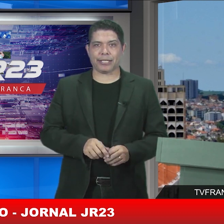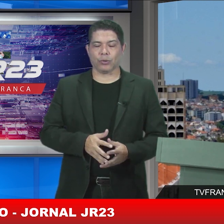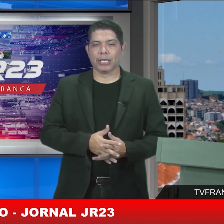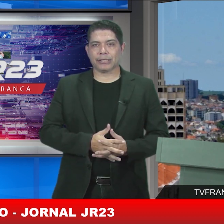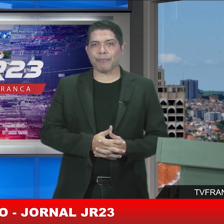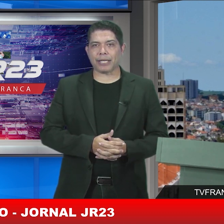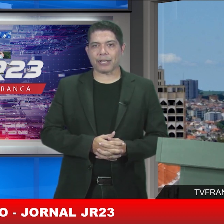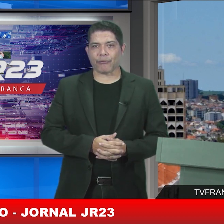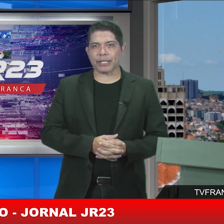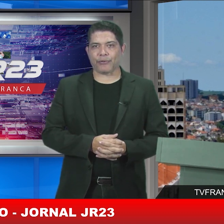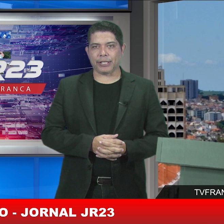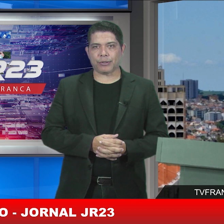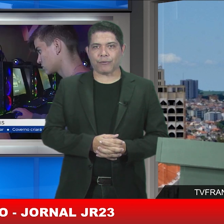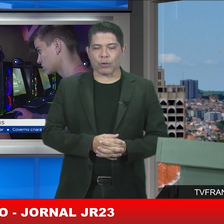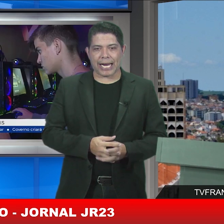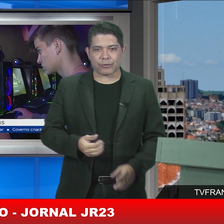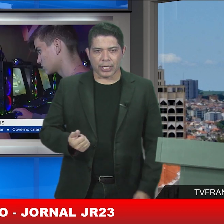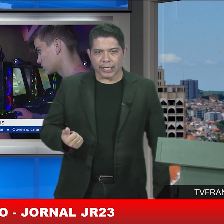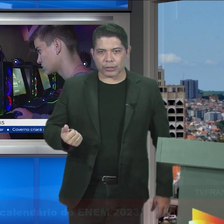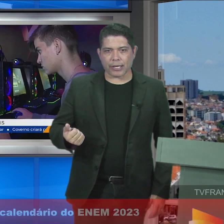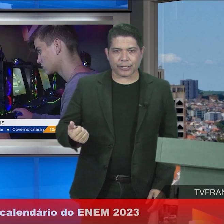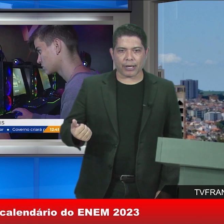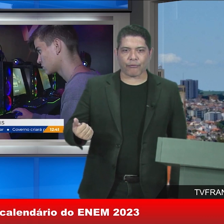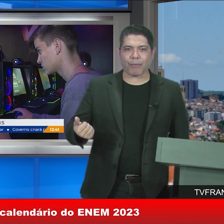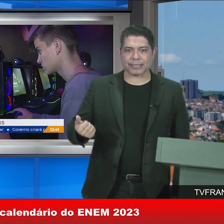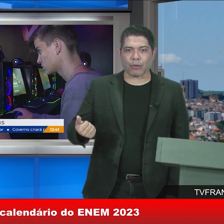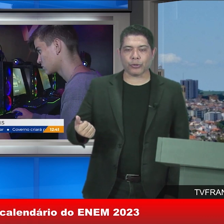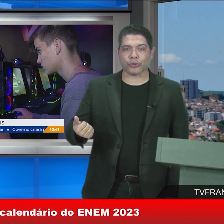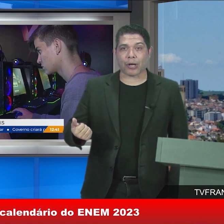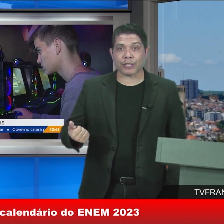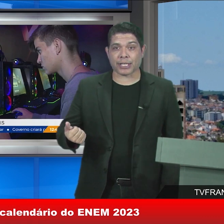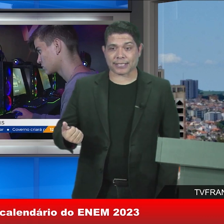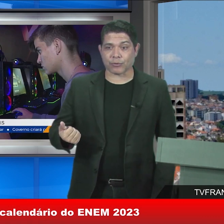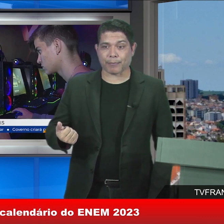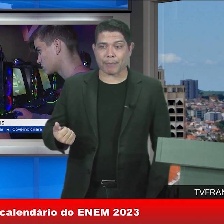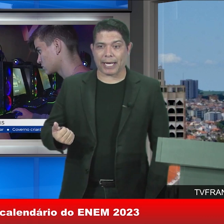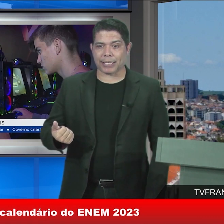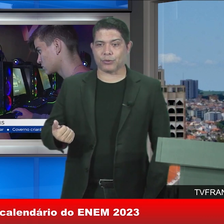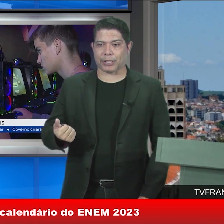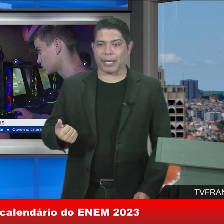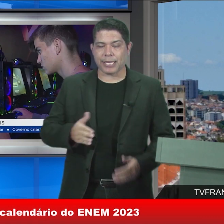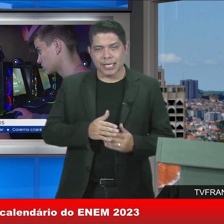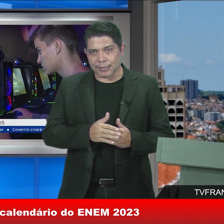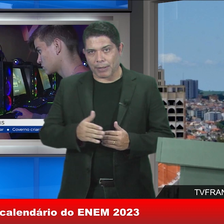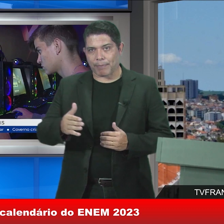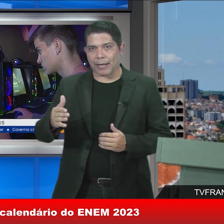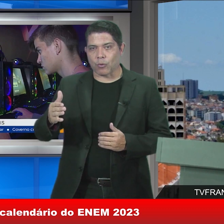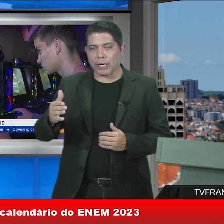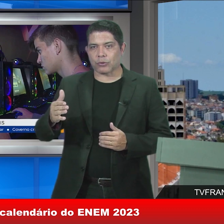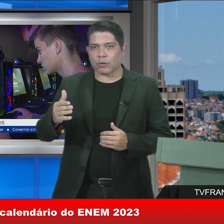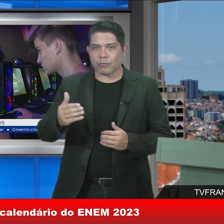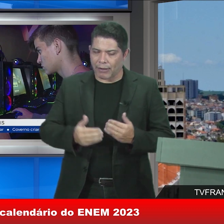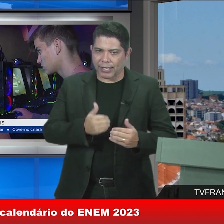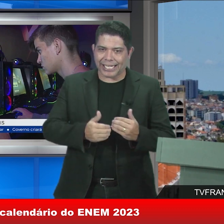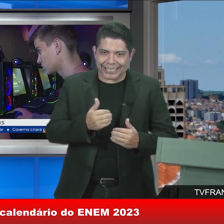deste ano também já foi definido e divulgado. Eu tenho aqui a informação, muitos jovens já estão se preparando também, se preparam o